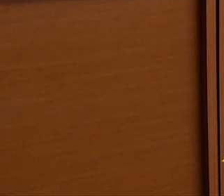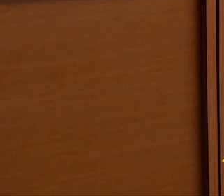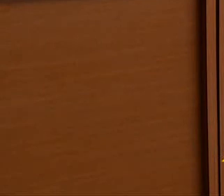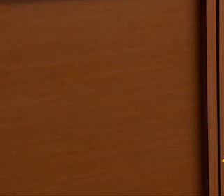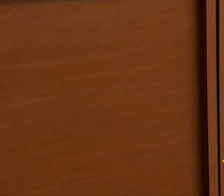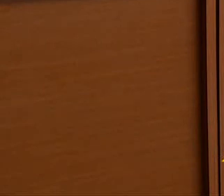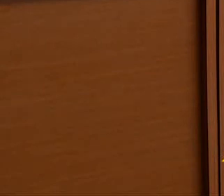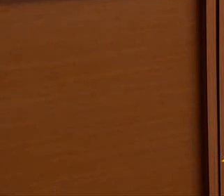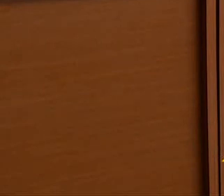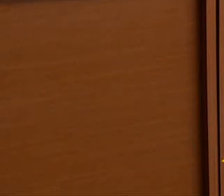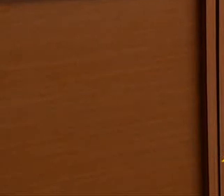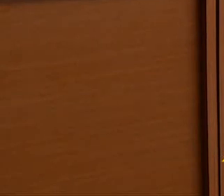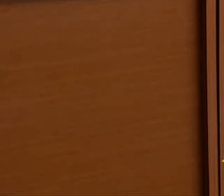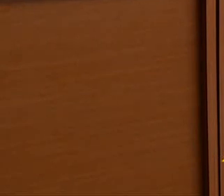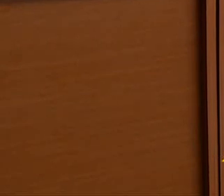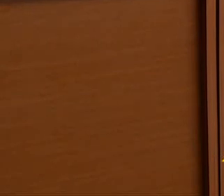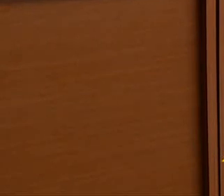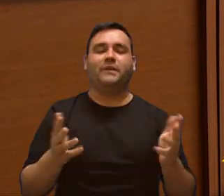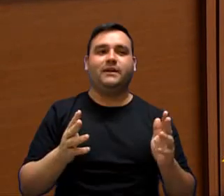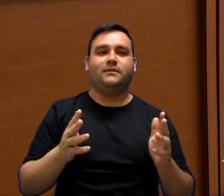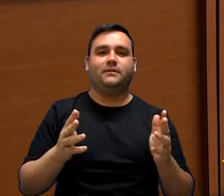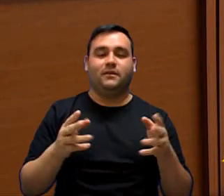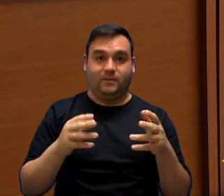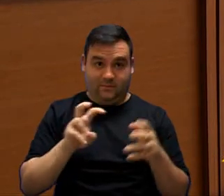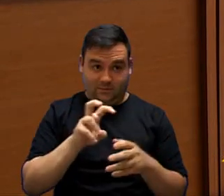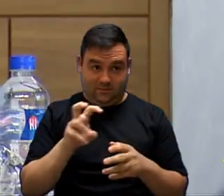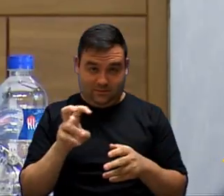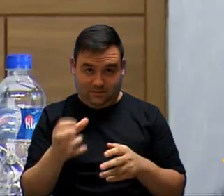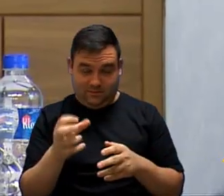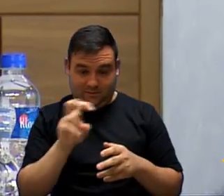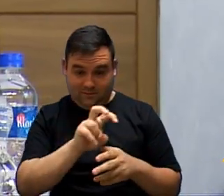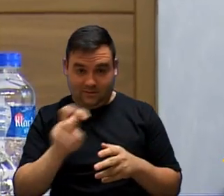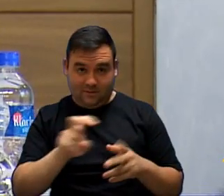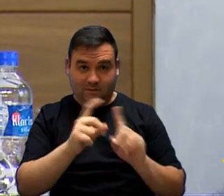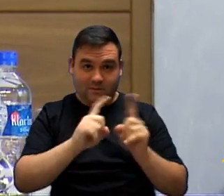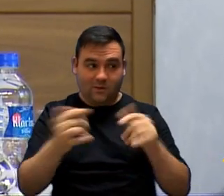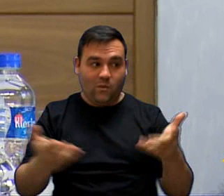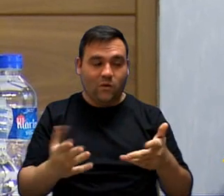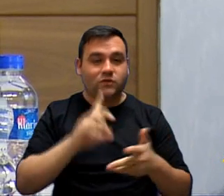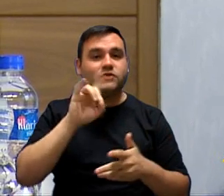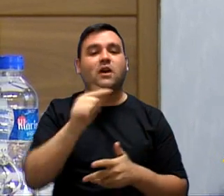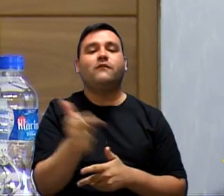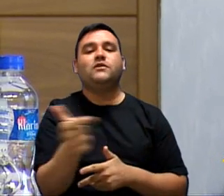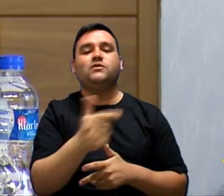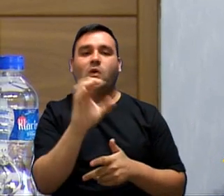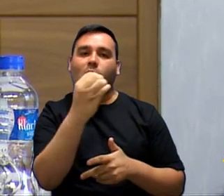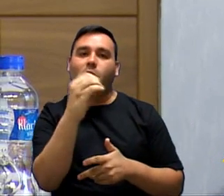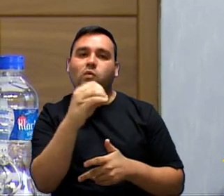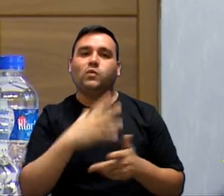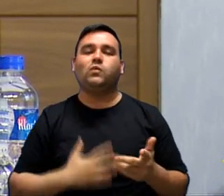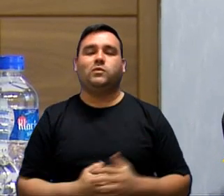Câmara Municipal de Sorocaba, ordem do dia para a 65ª sessão ordinária, realizada no dia de hoje, 22 de outubro.